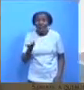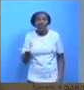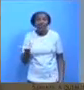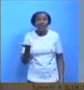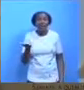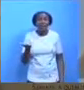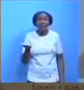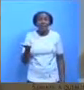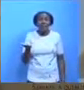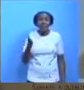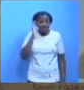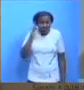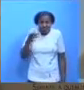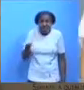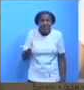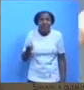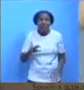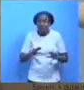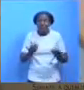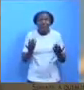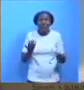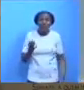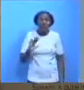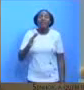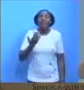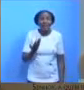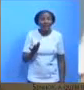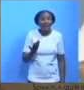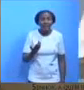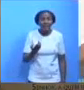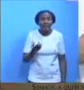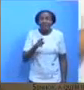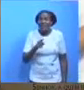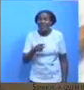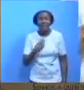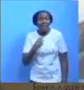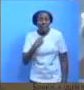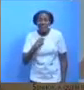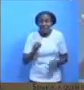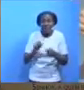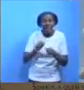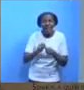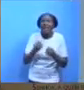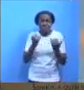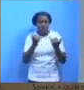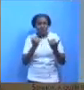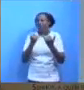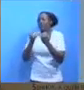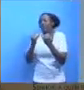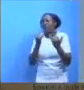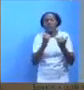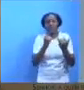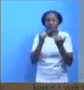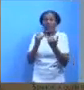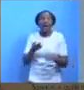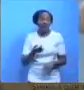Procurai a paz com todos, semear a paz. Se cada um na família, quando alguém fizer uma bobagem, quando alguém der uma bola